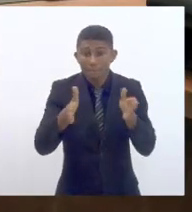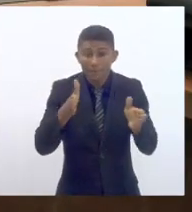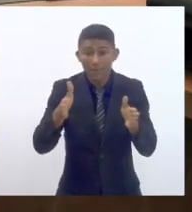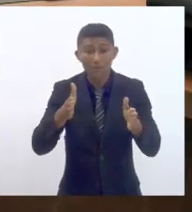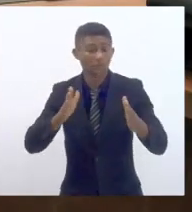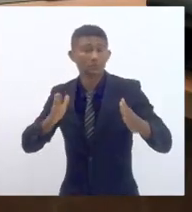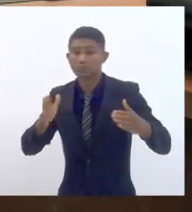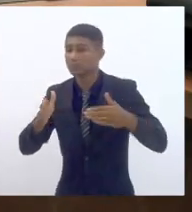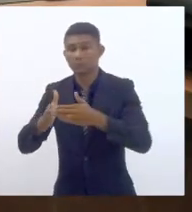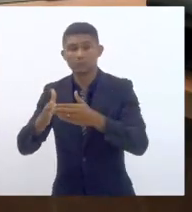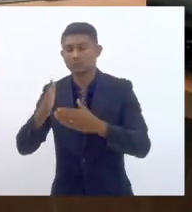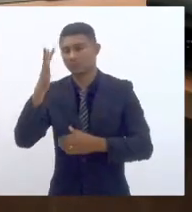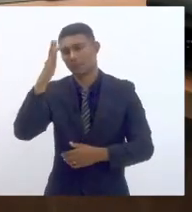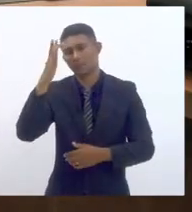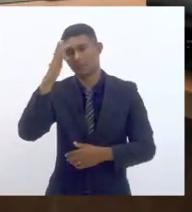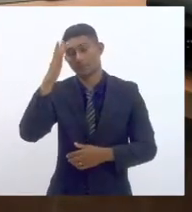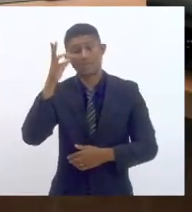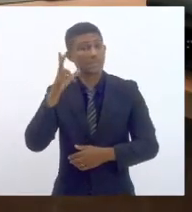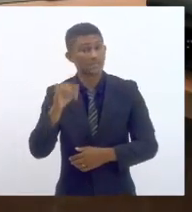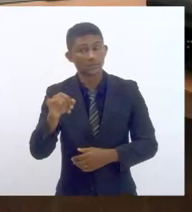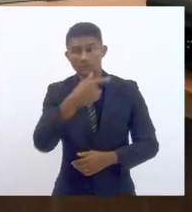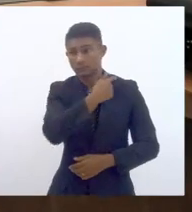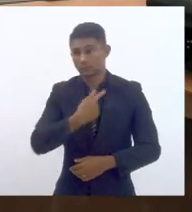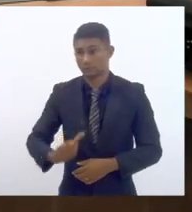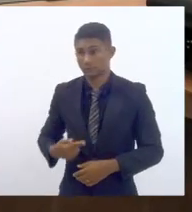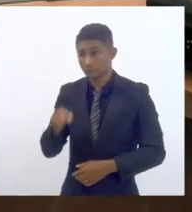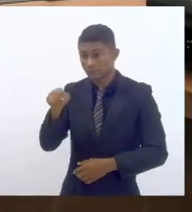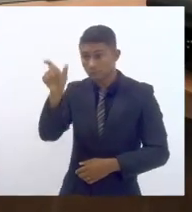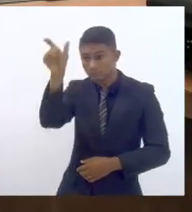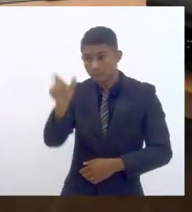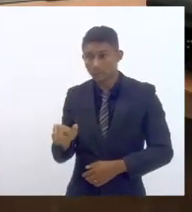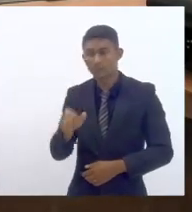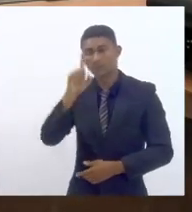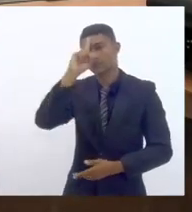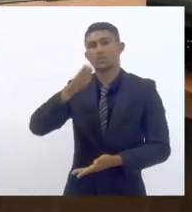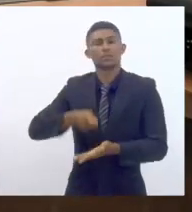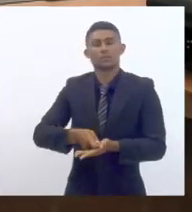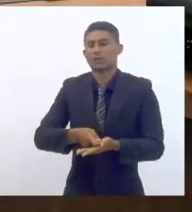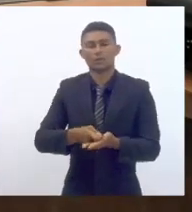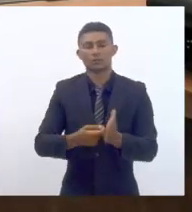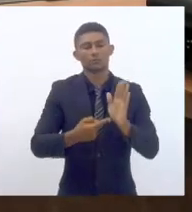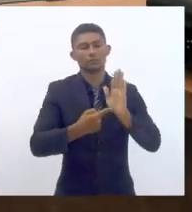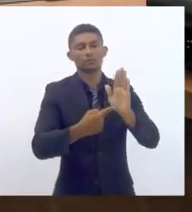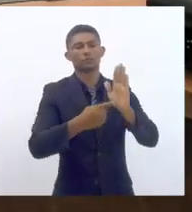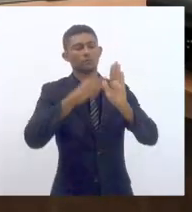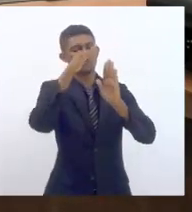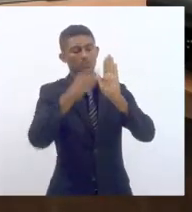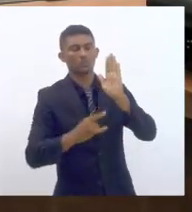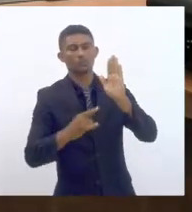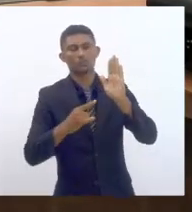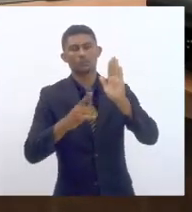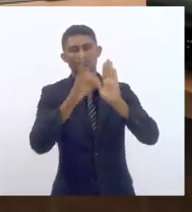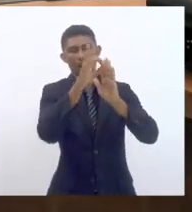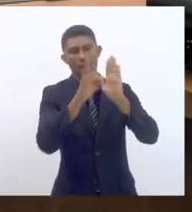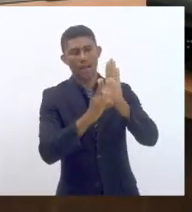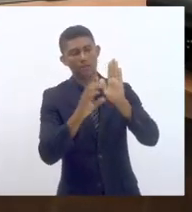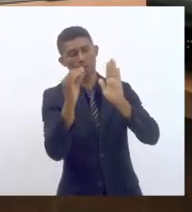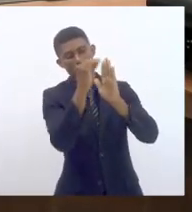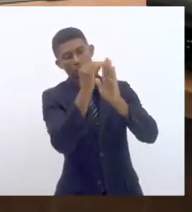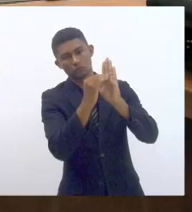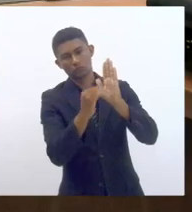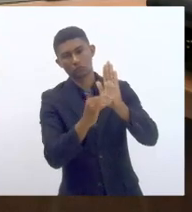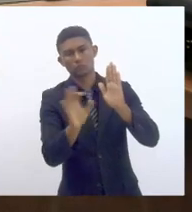amanhã. Se o governador Cláudio Castro decidir não publicar os decretos em